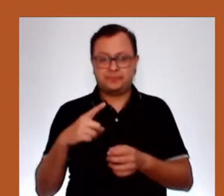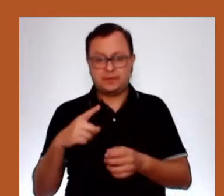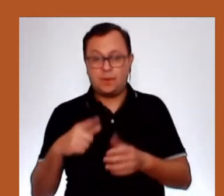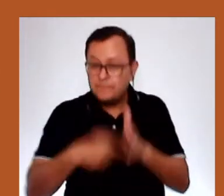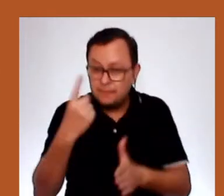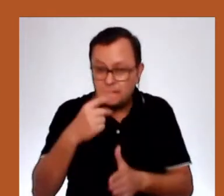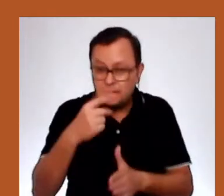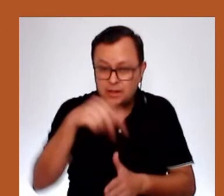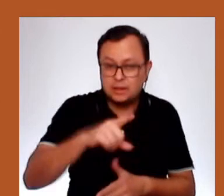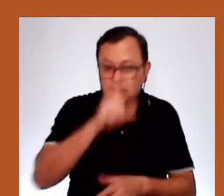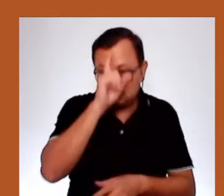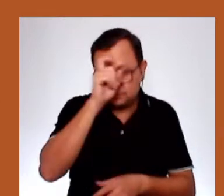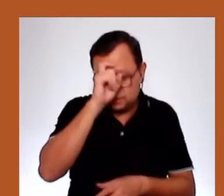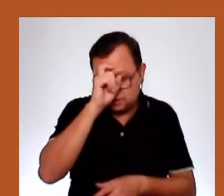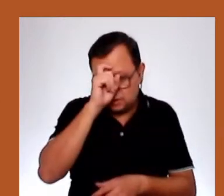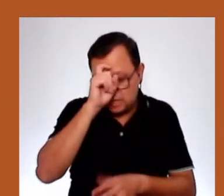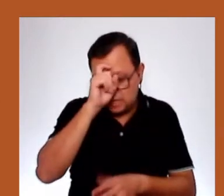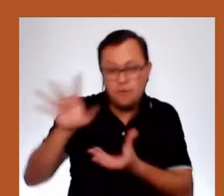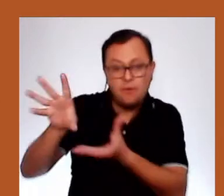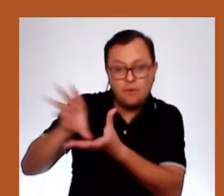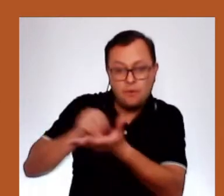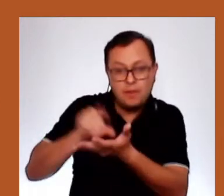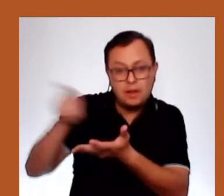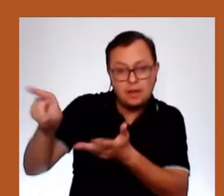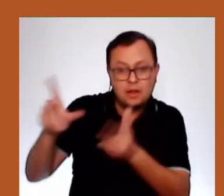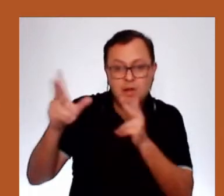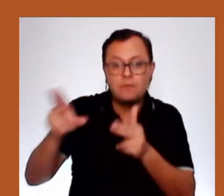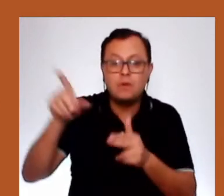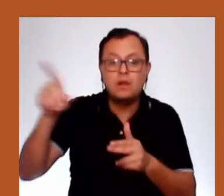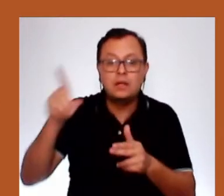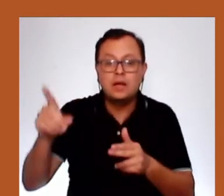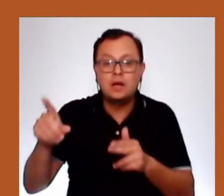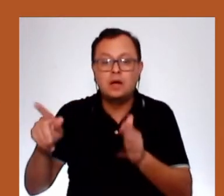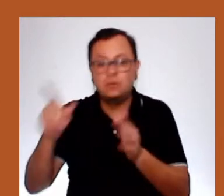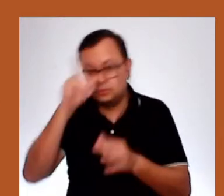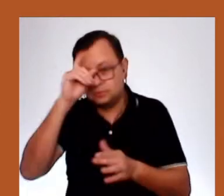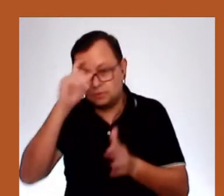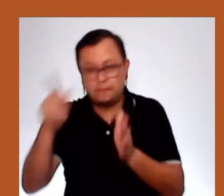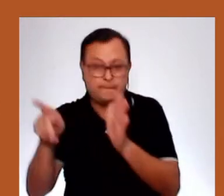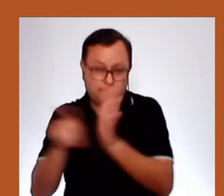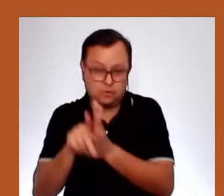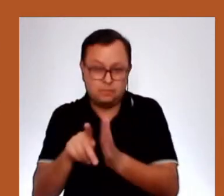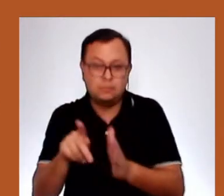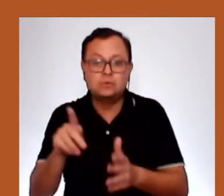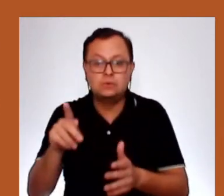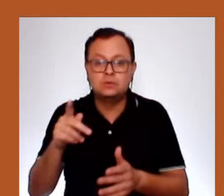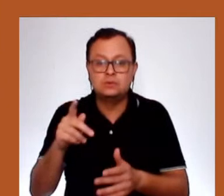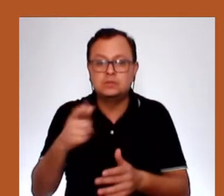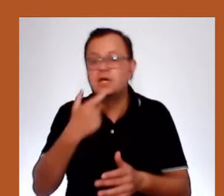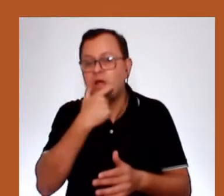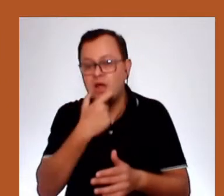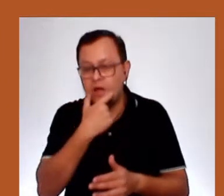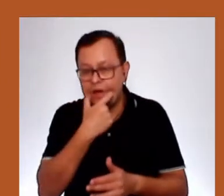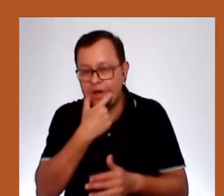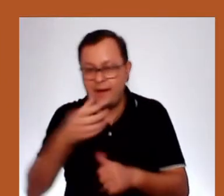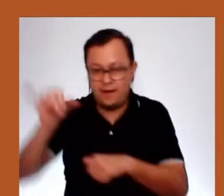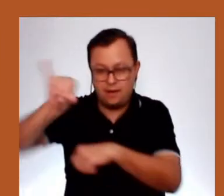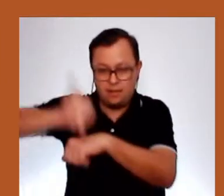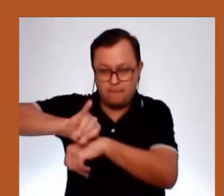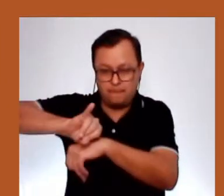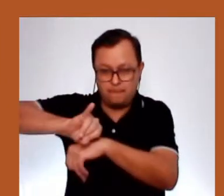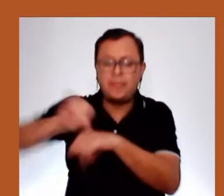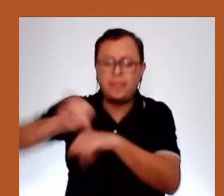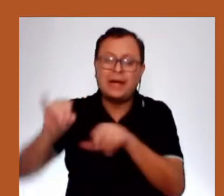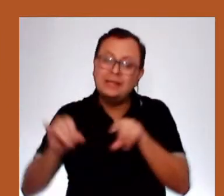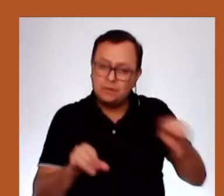Londres, que é o berço dos cuidados paliativos, da Cicely Saunders, que é a criadora de tudo. Então, é um